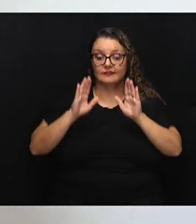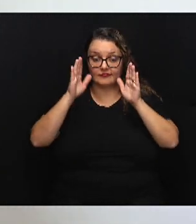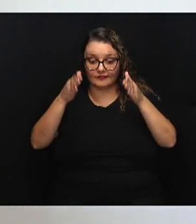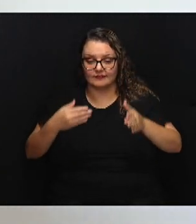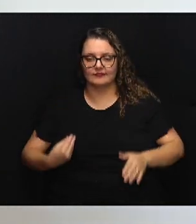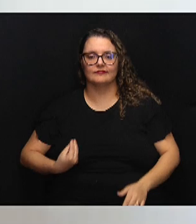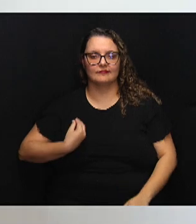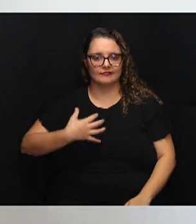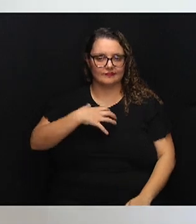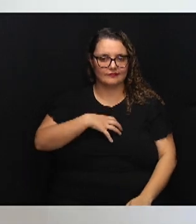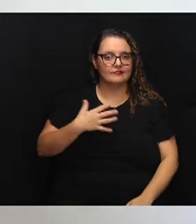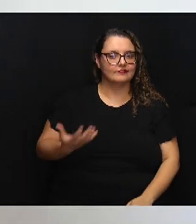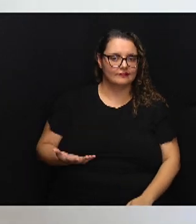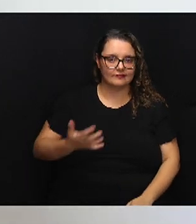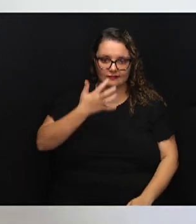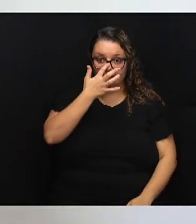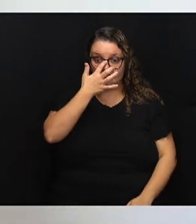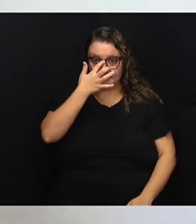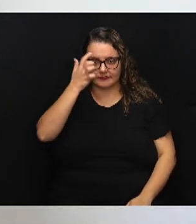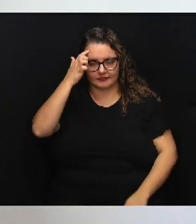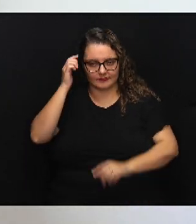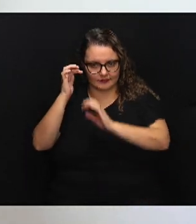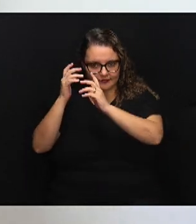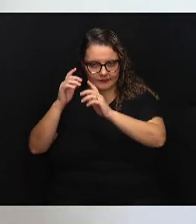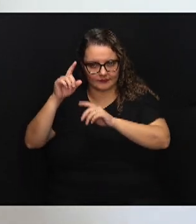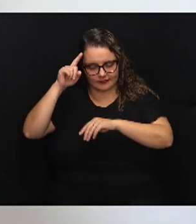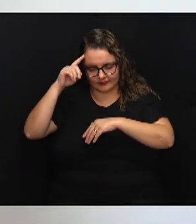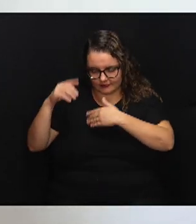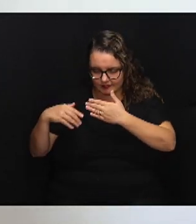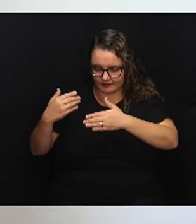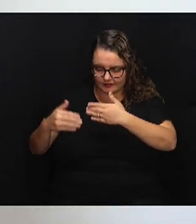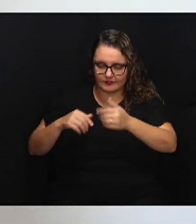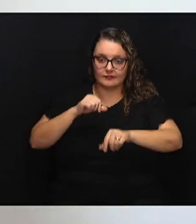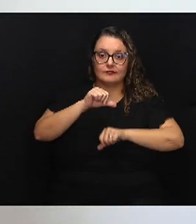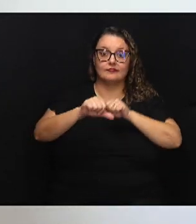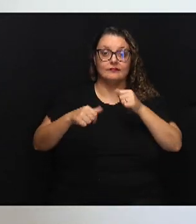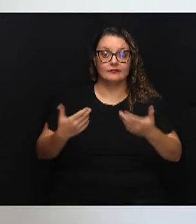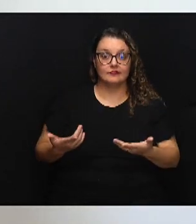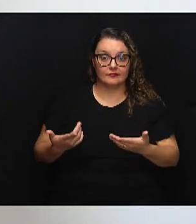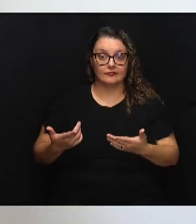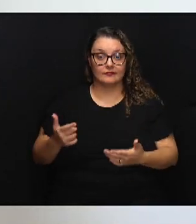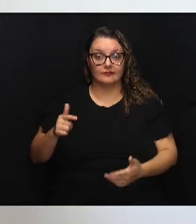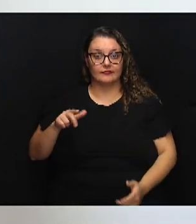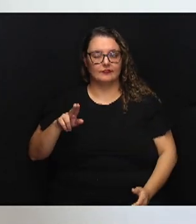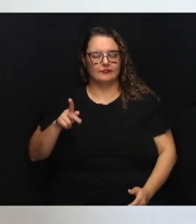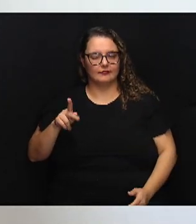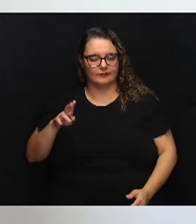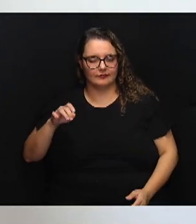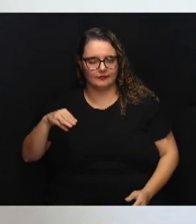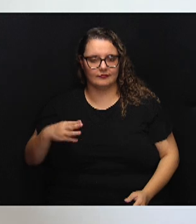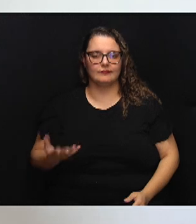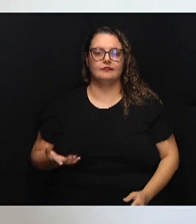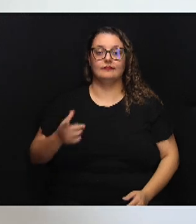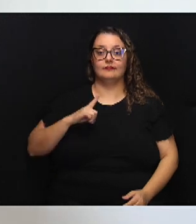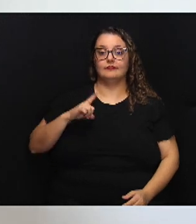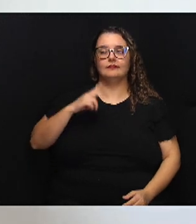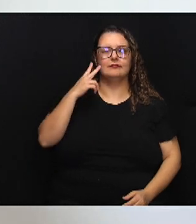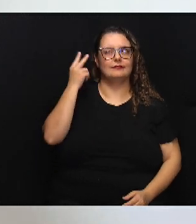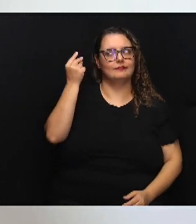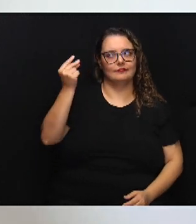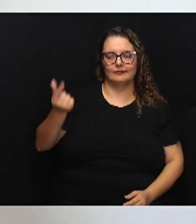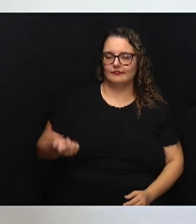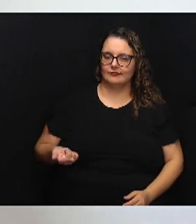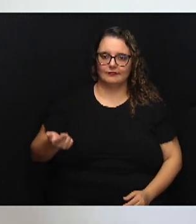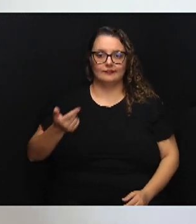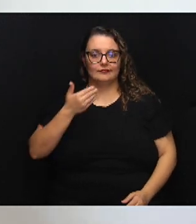viver. E o próprio cérebro, quando ele sai daquela rotina, né, daquele looping, a gente tem melhores insights, né, tem